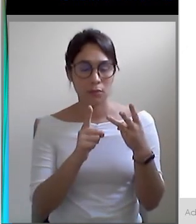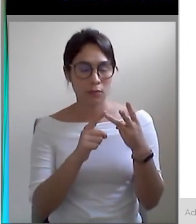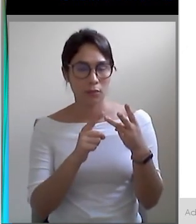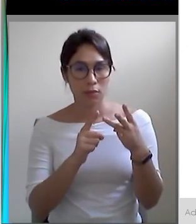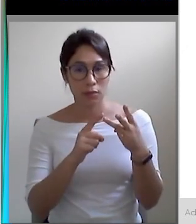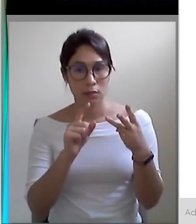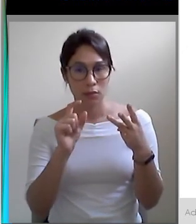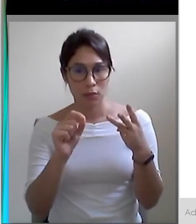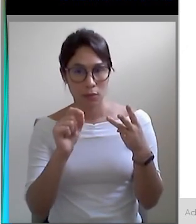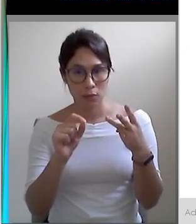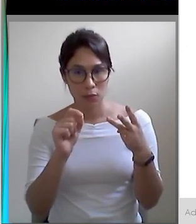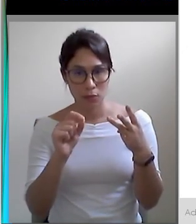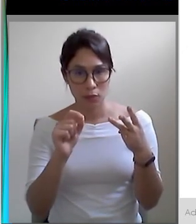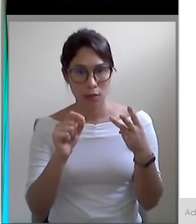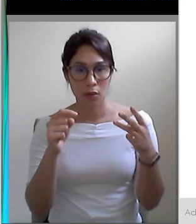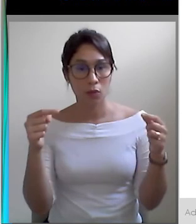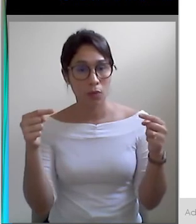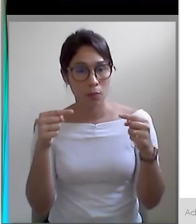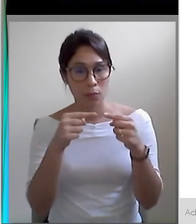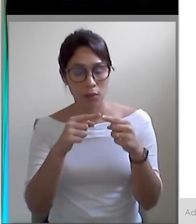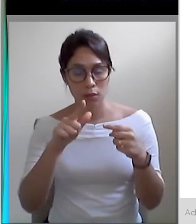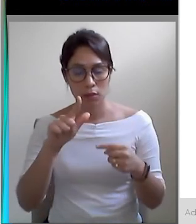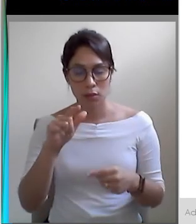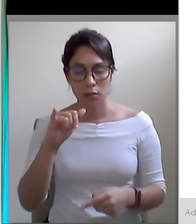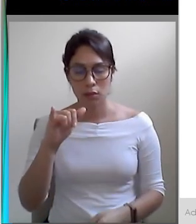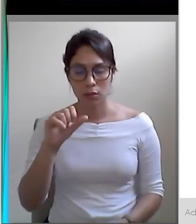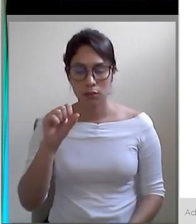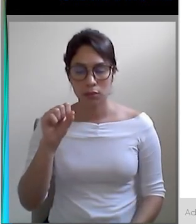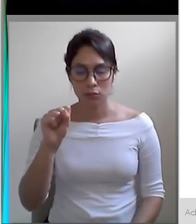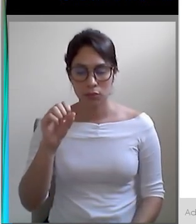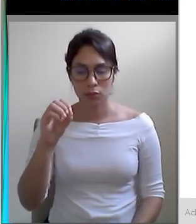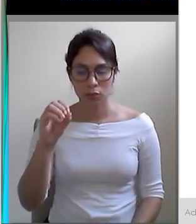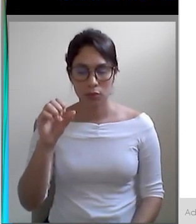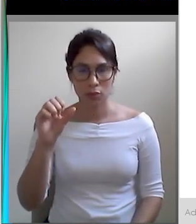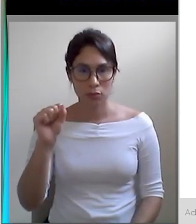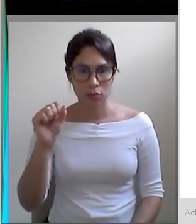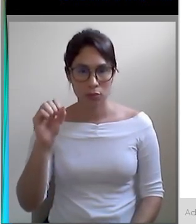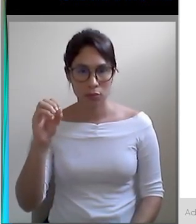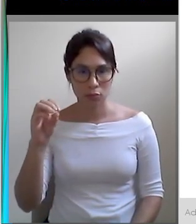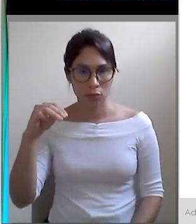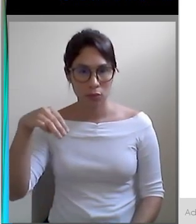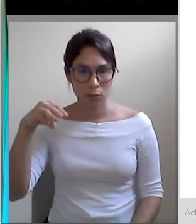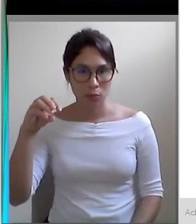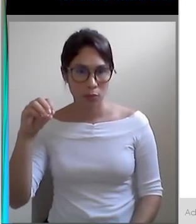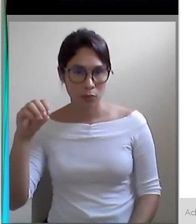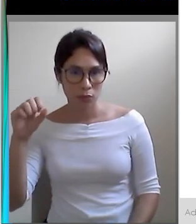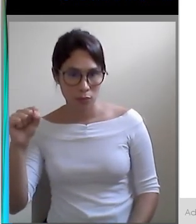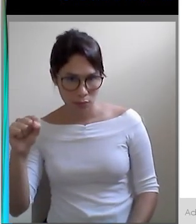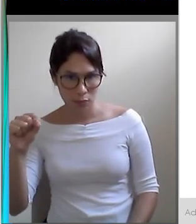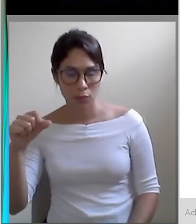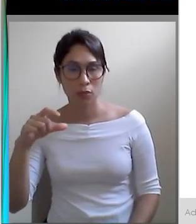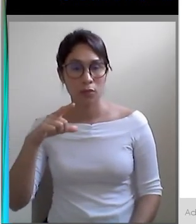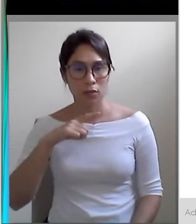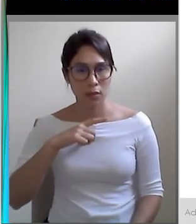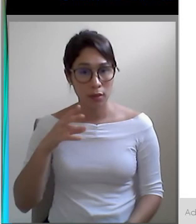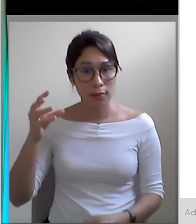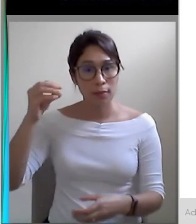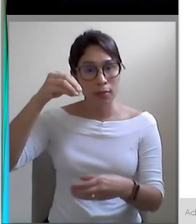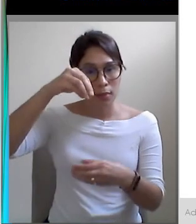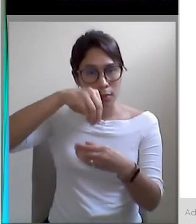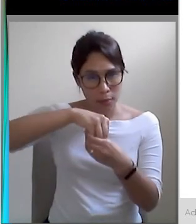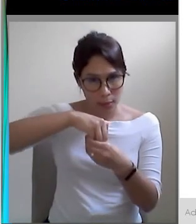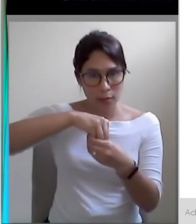Já os grânulos lambda são lisossomos, formados por vesículas